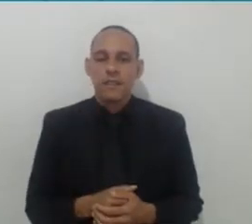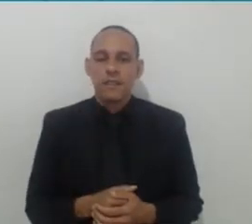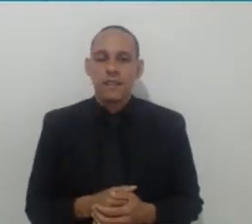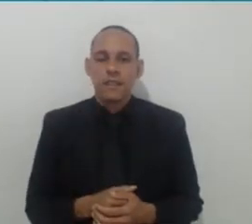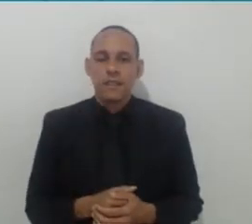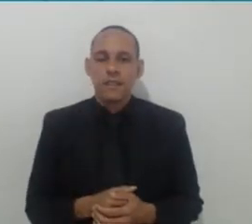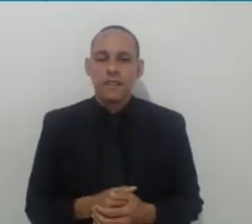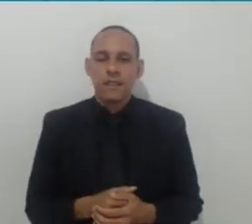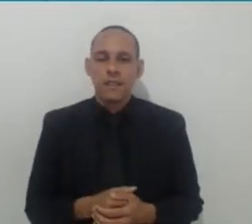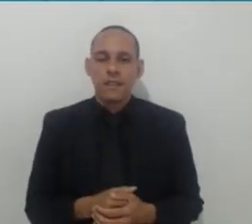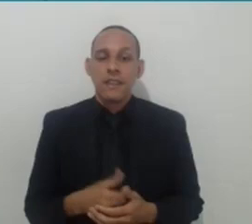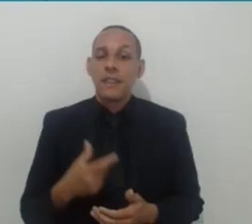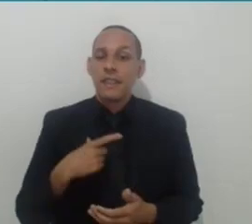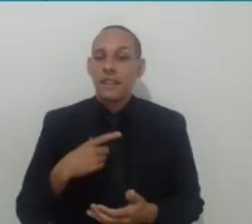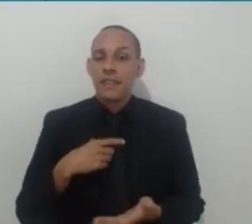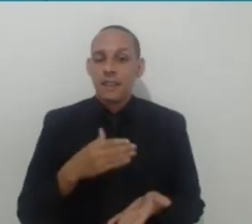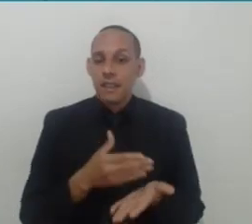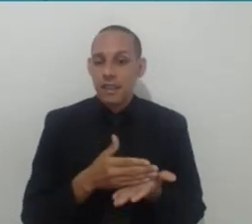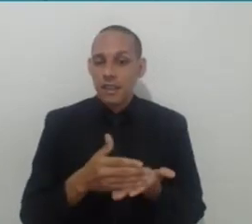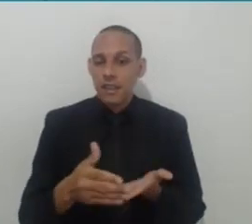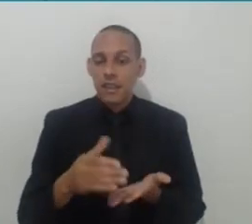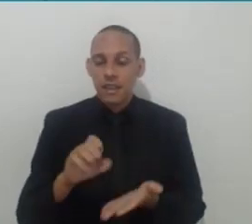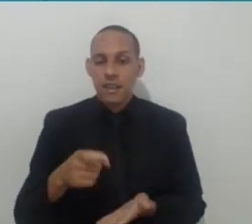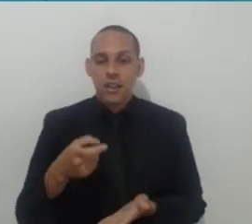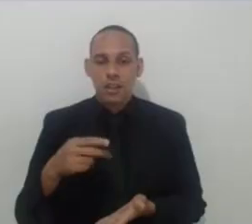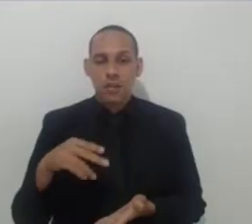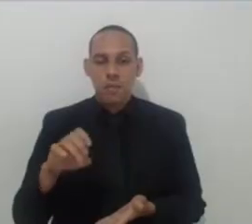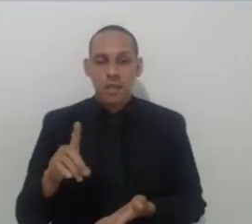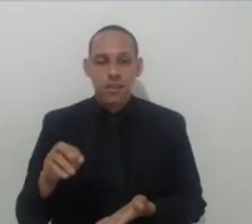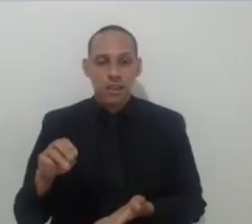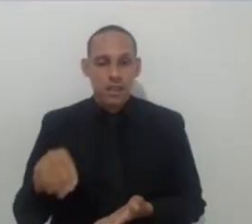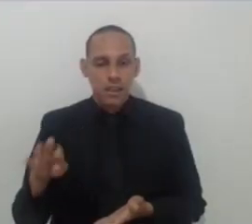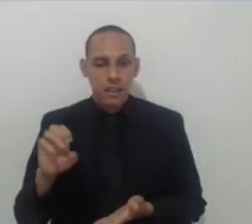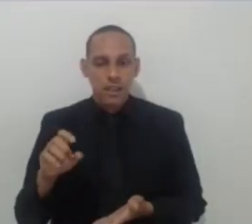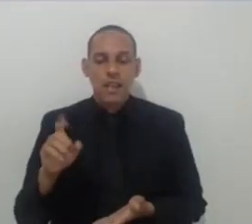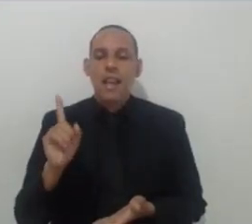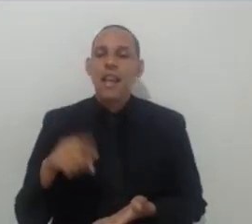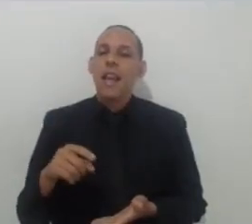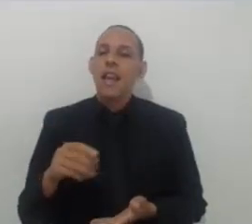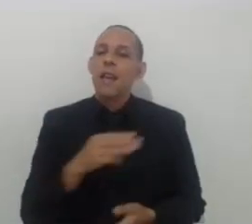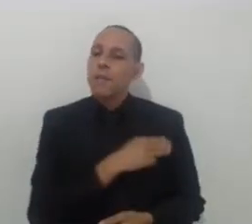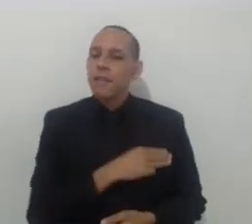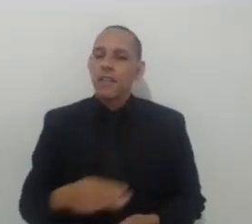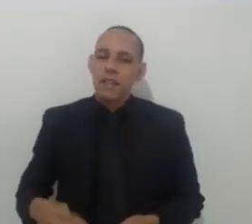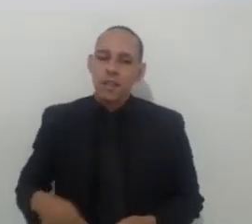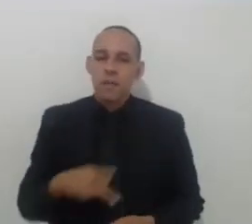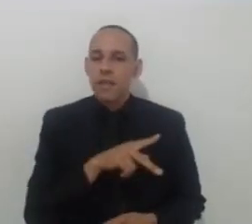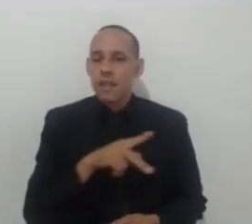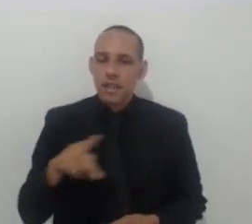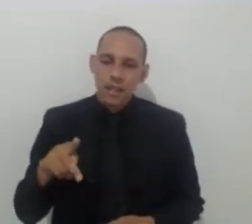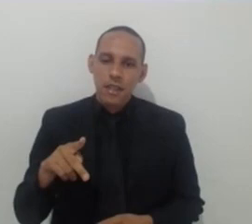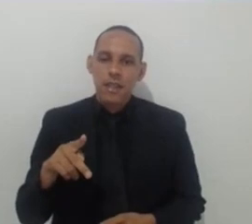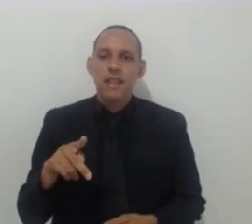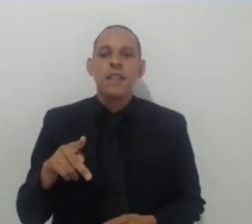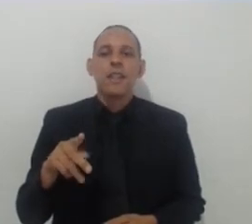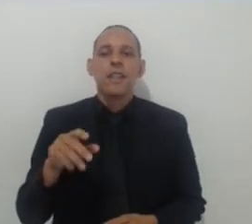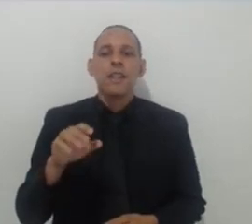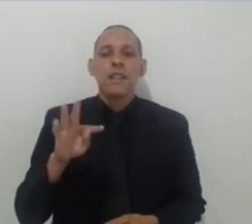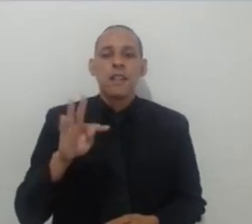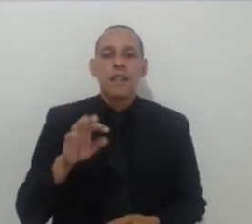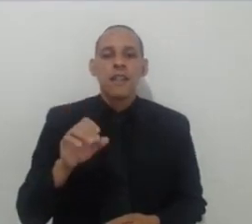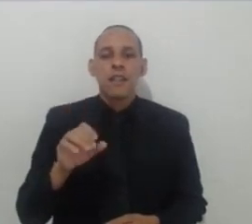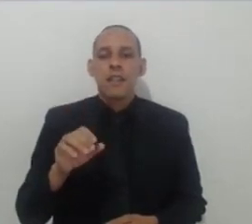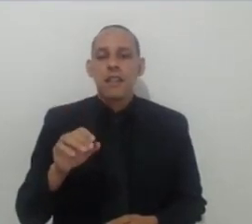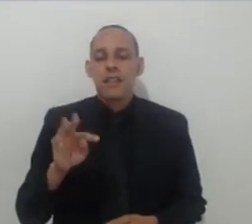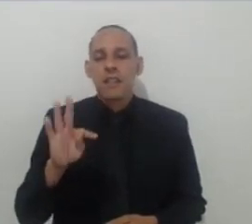Excelência, temos um expediente, presentido ao senhor ministro, então presidente do Tribunal Superior Eleitoral, ministro Luiz Edson